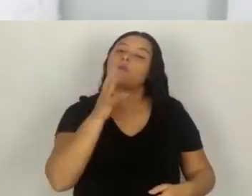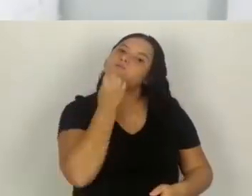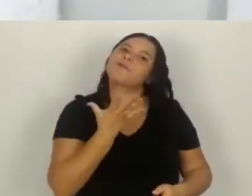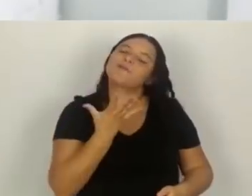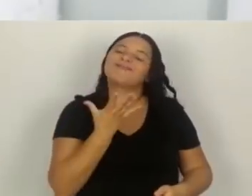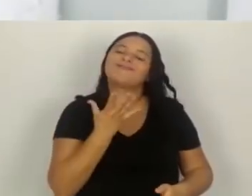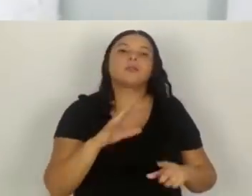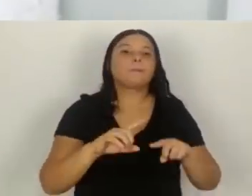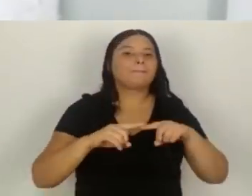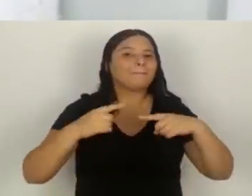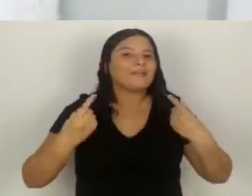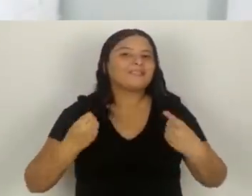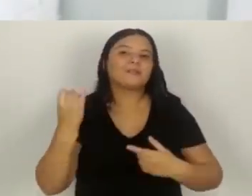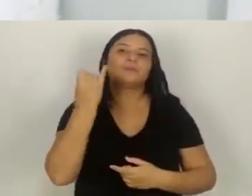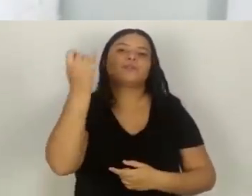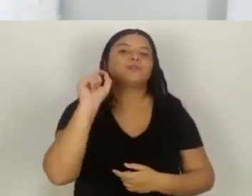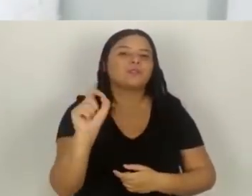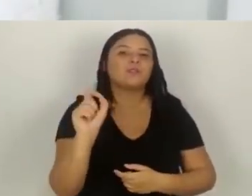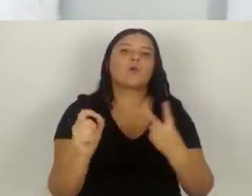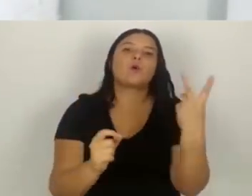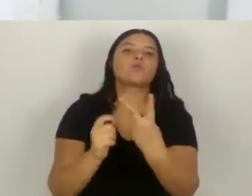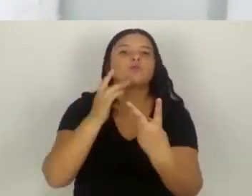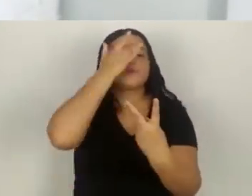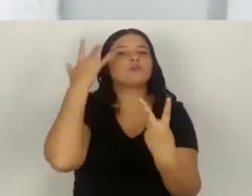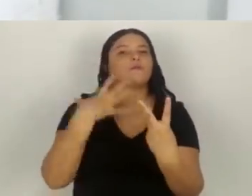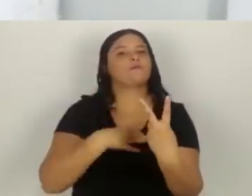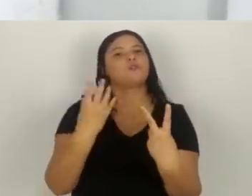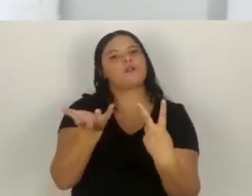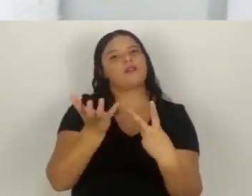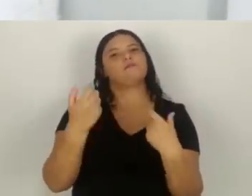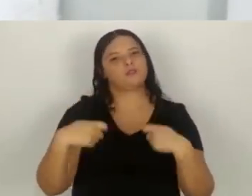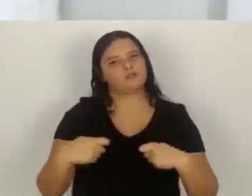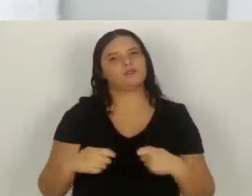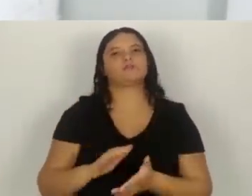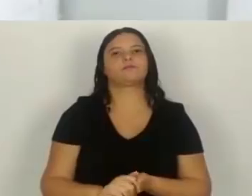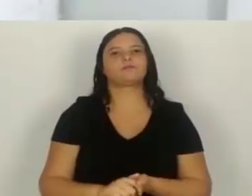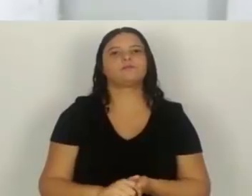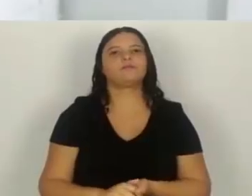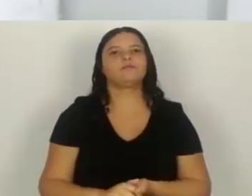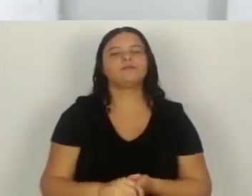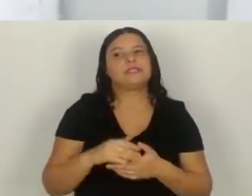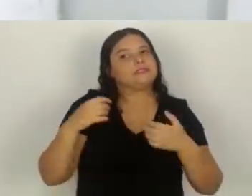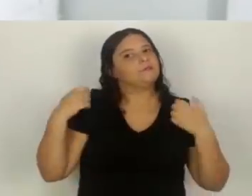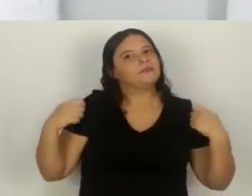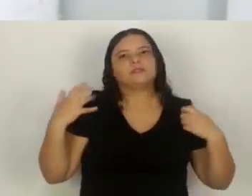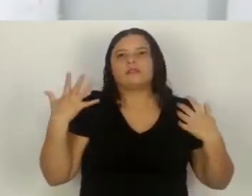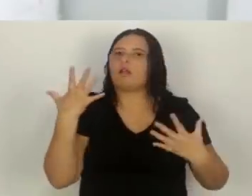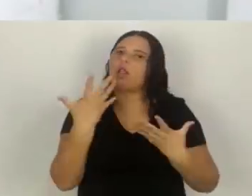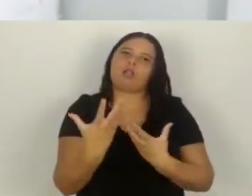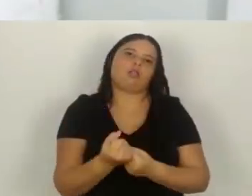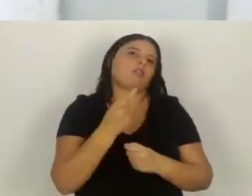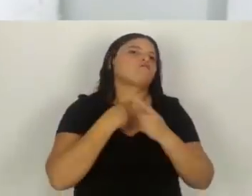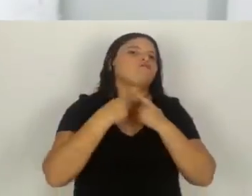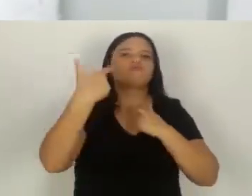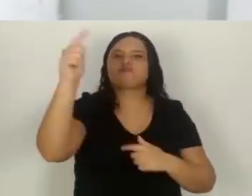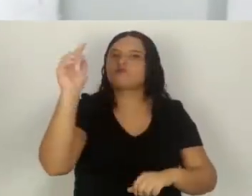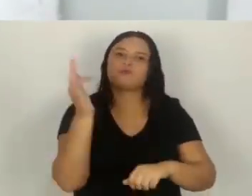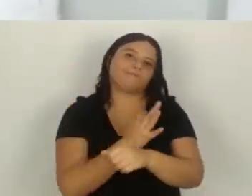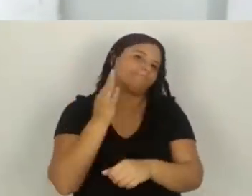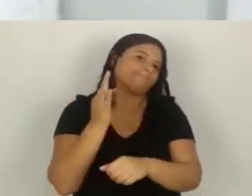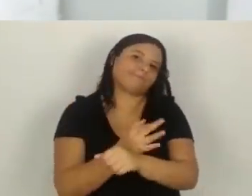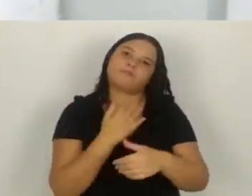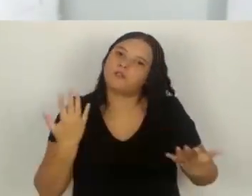filho, se você quer, seria muito legal. Só que o ideal é que os dois queiram. Então é uma coisa de abrir mão, não